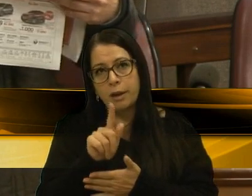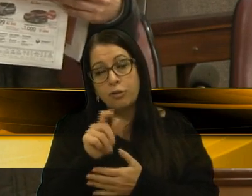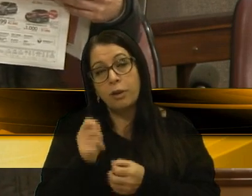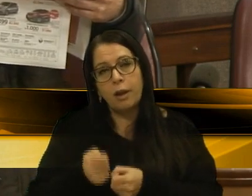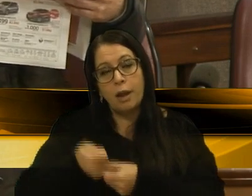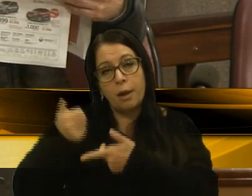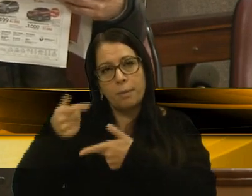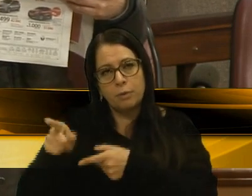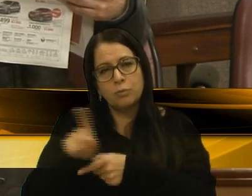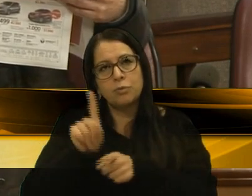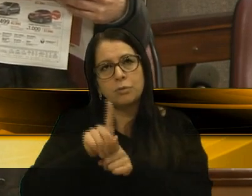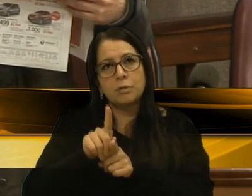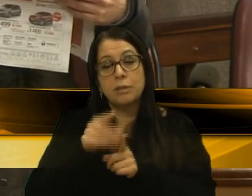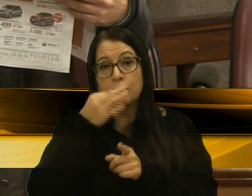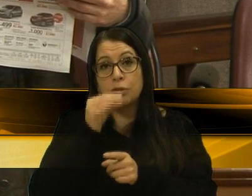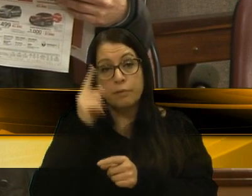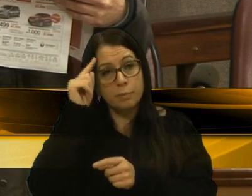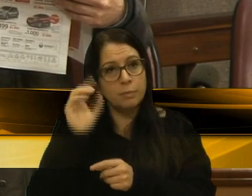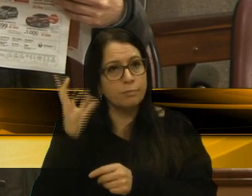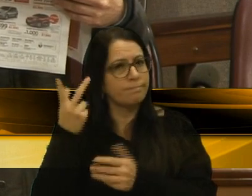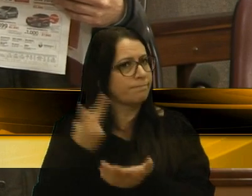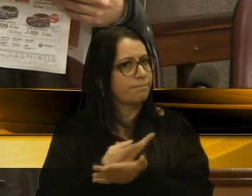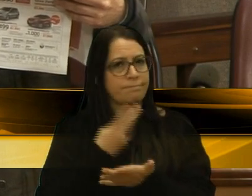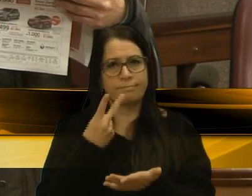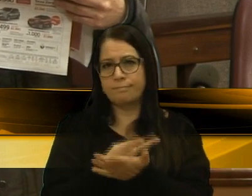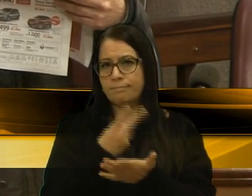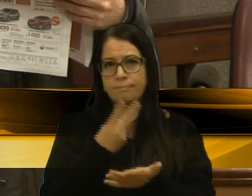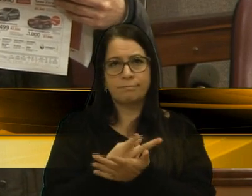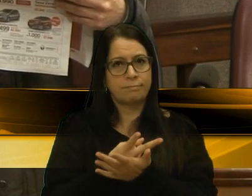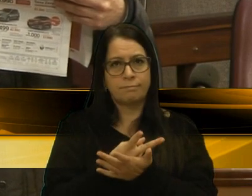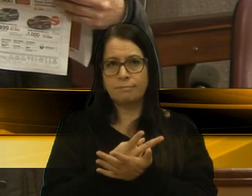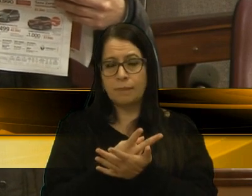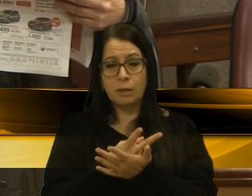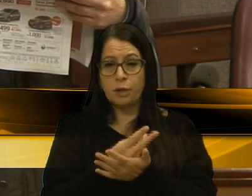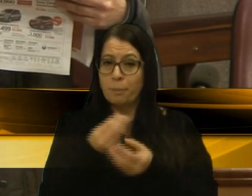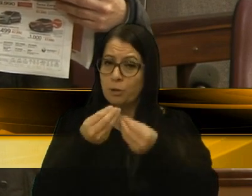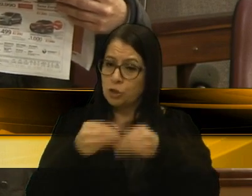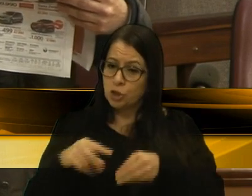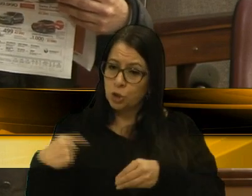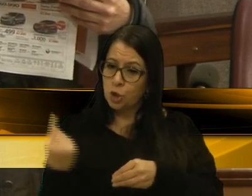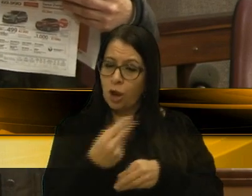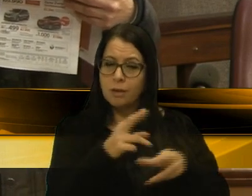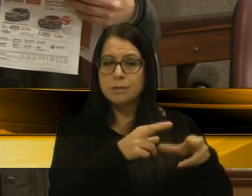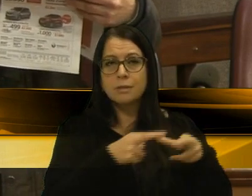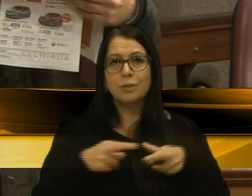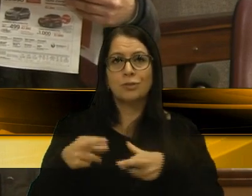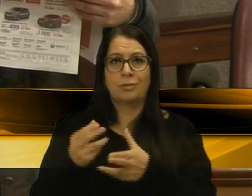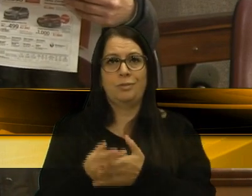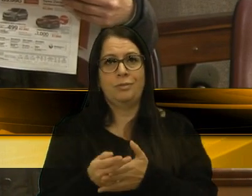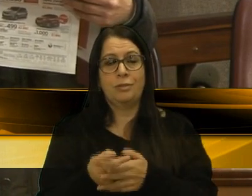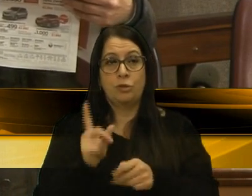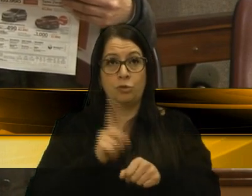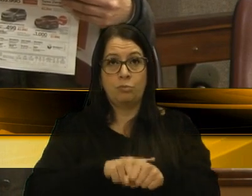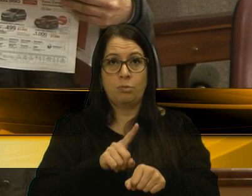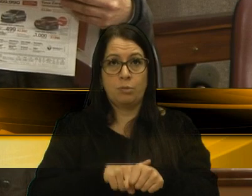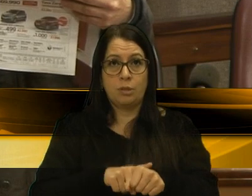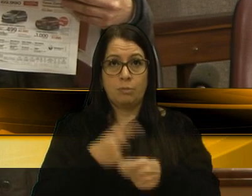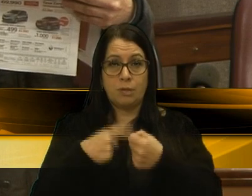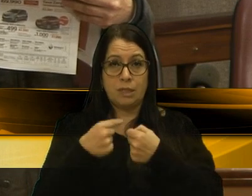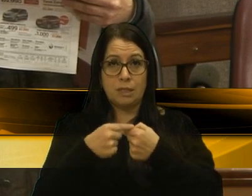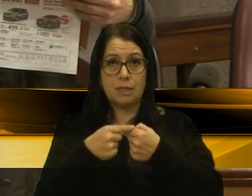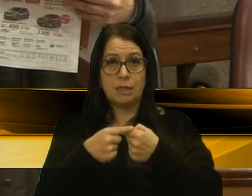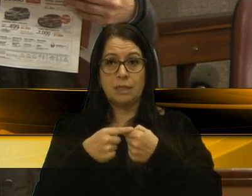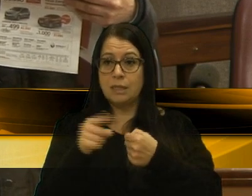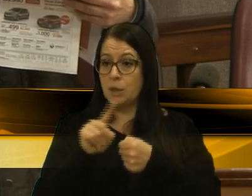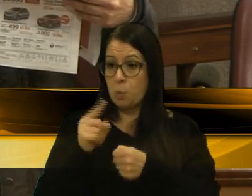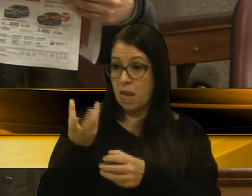tomou uma decisão equivocada, que prejudica a nossa região. No momento que uma cidade acaba negando